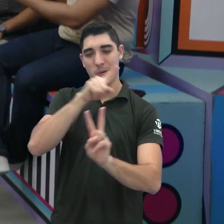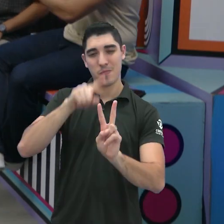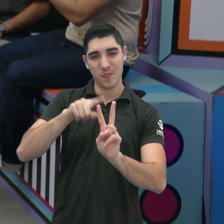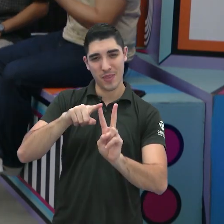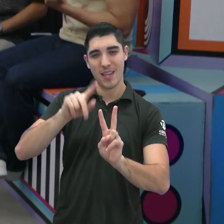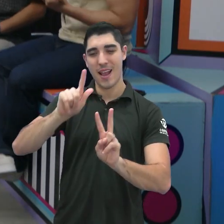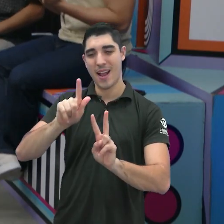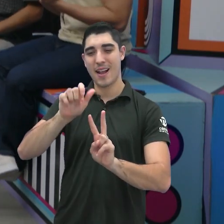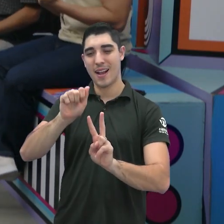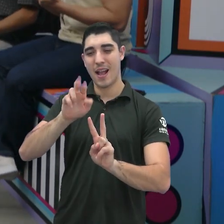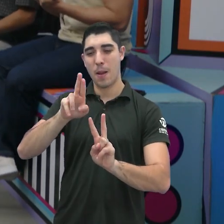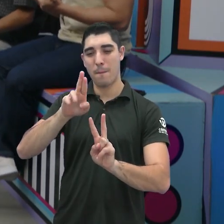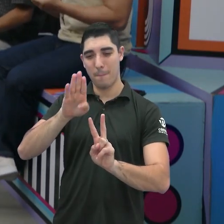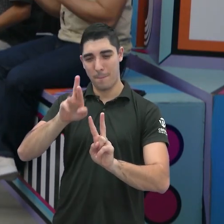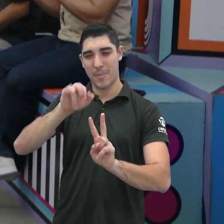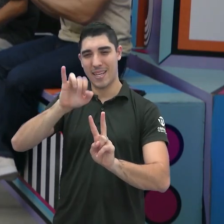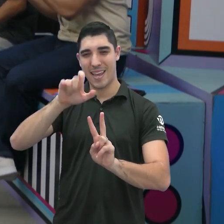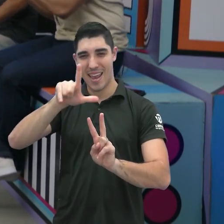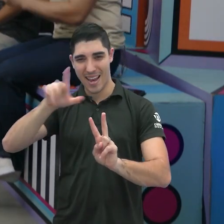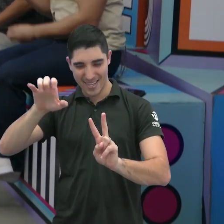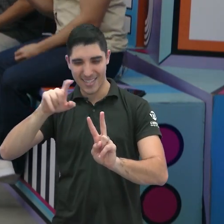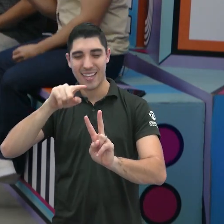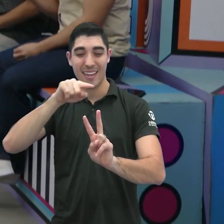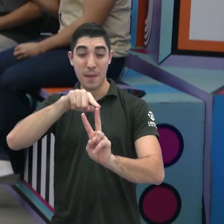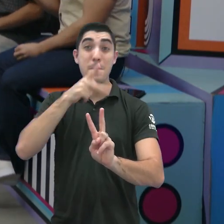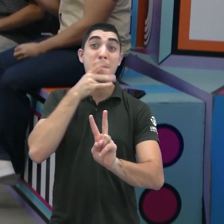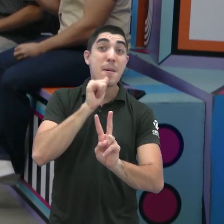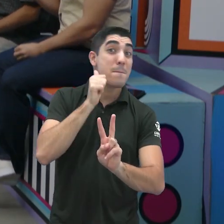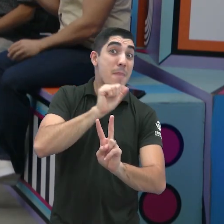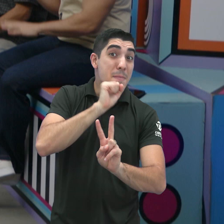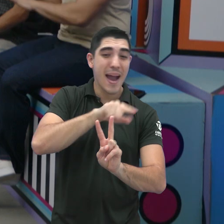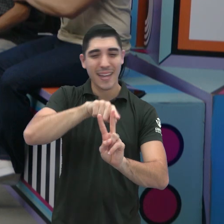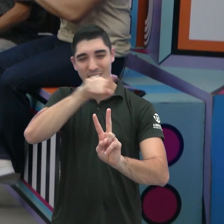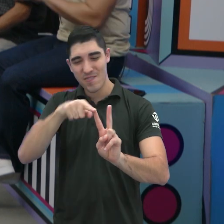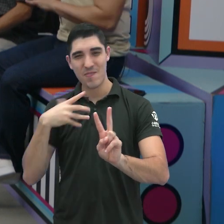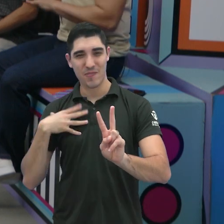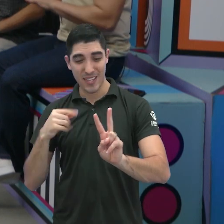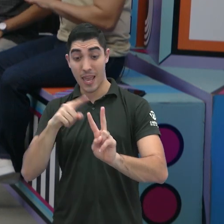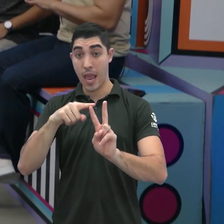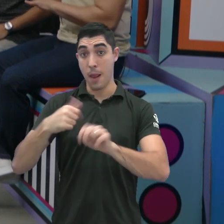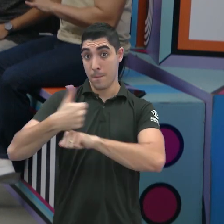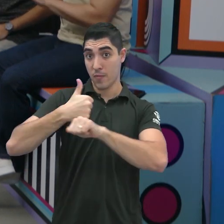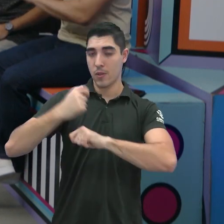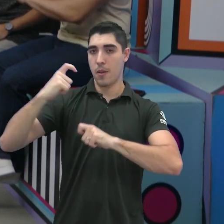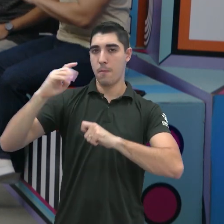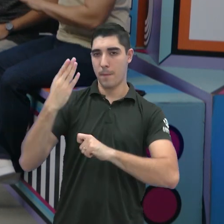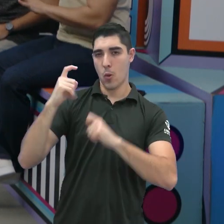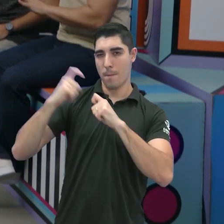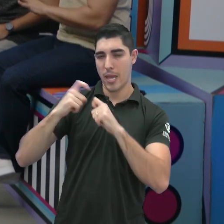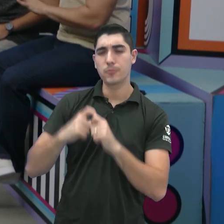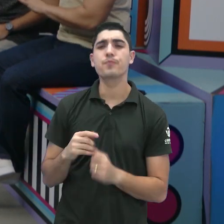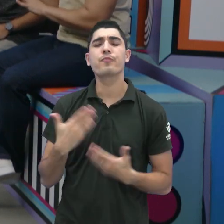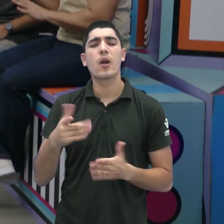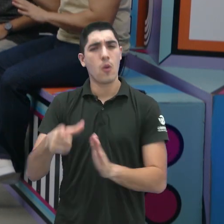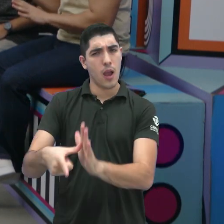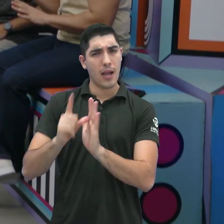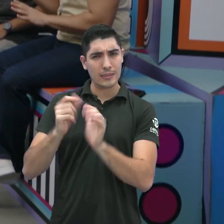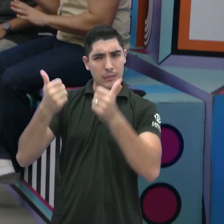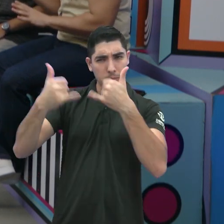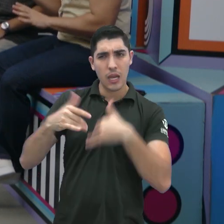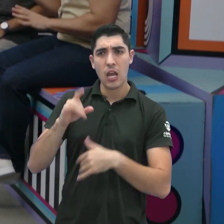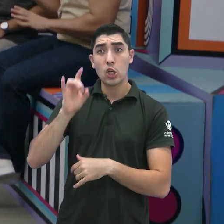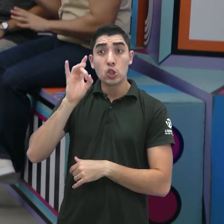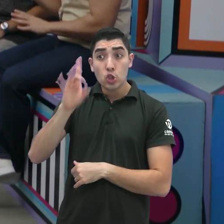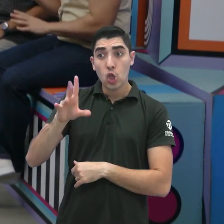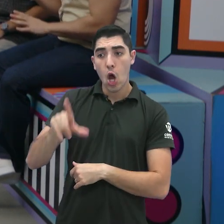gente começou esse assunto, Gabi, no outro bloco, quero Sim. terminar de trazer ele com você, que é... O pessoal pensa que é difícil só escolher a profissão, mas não.